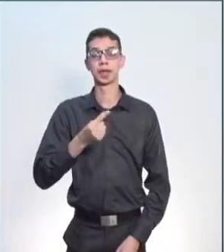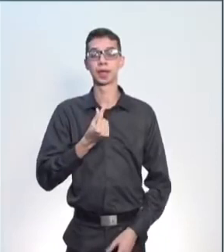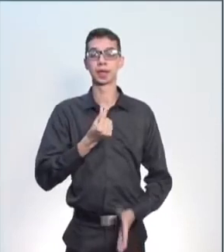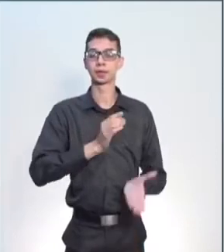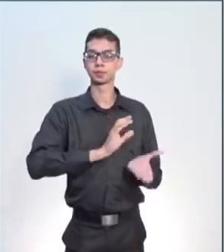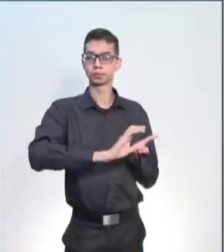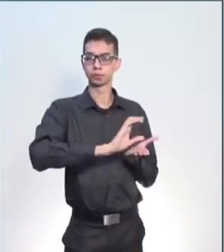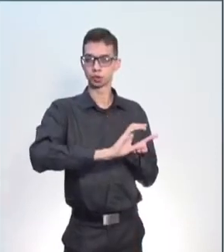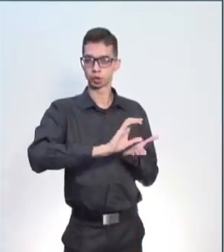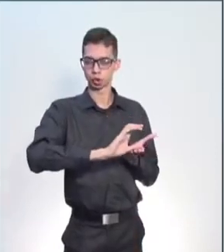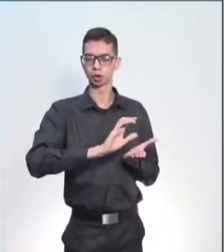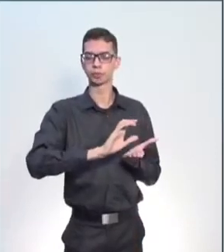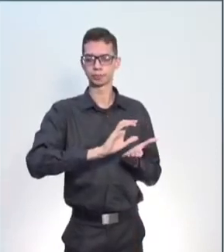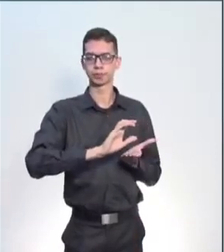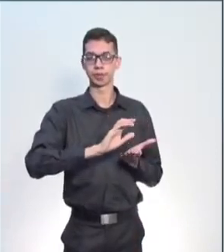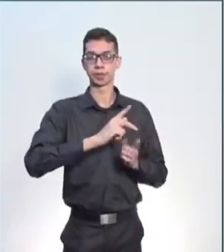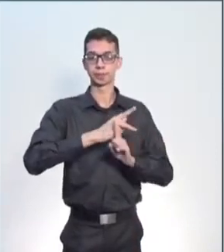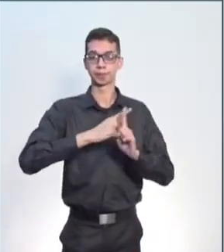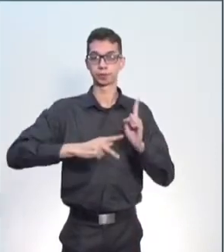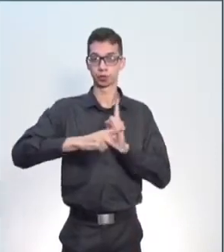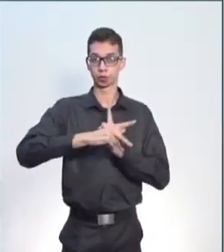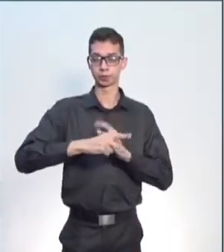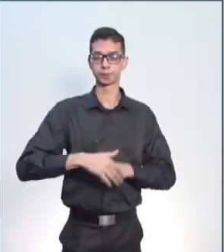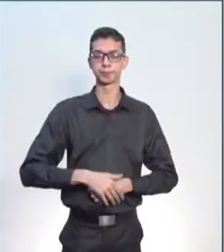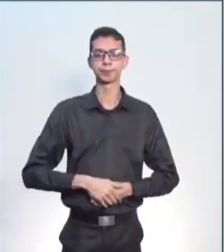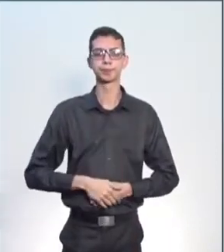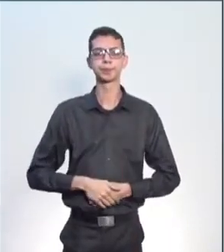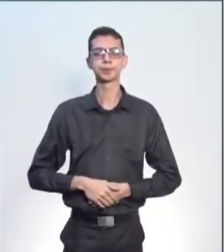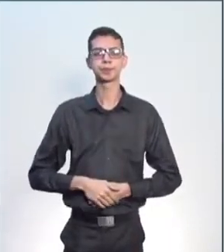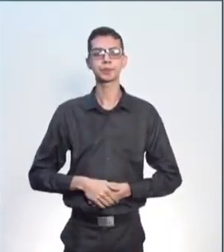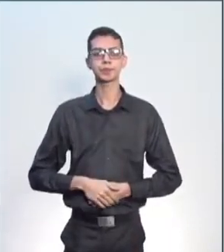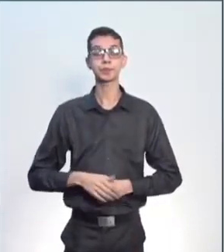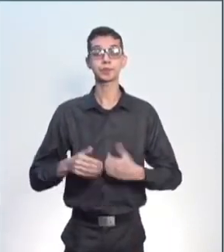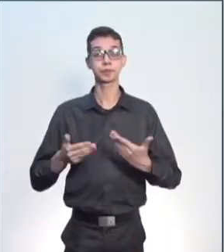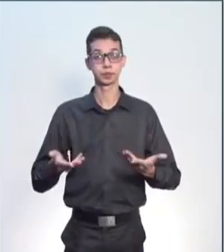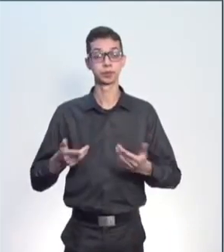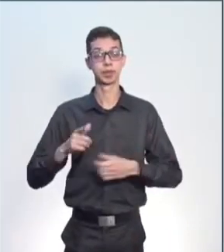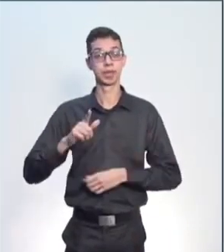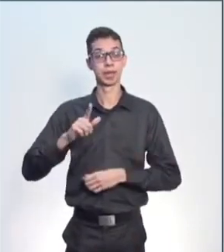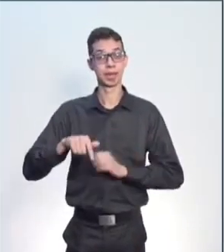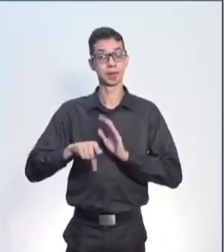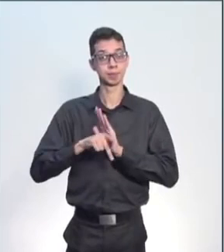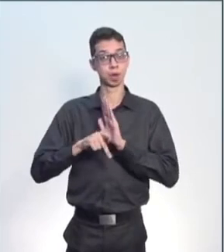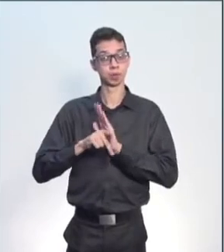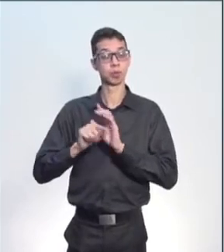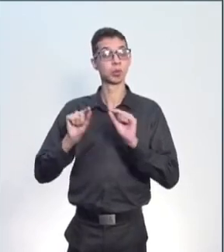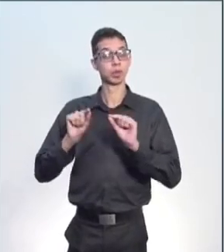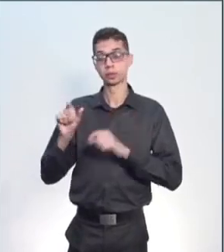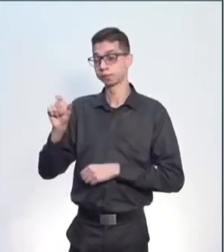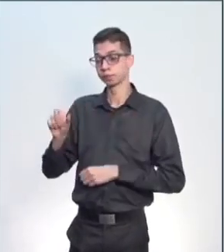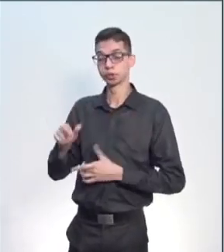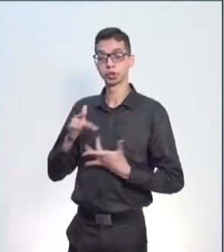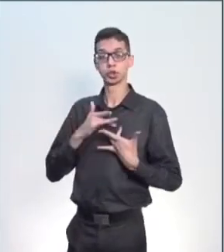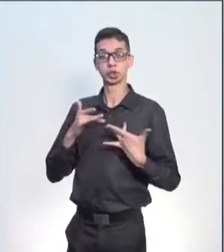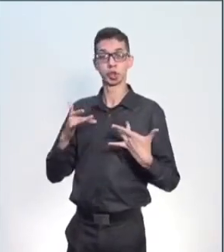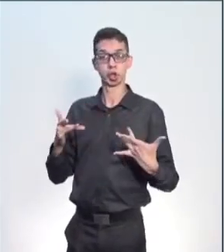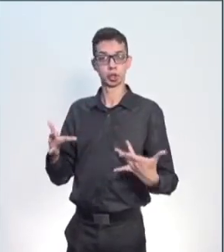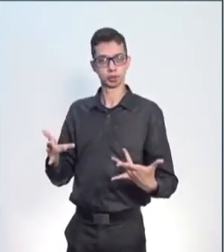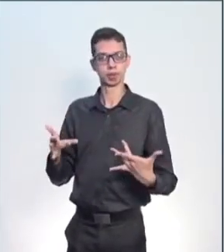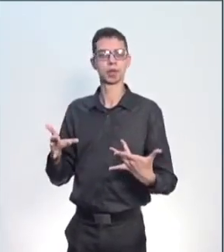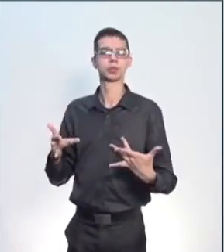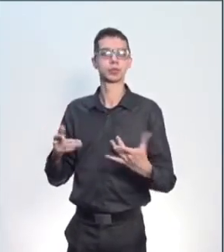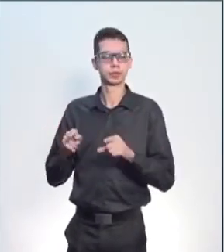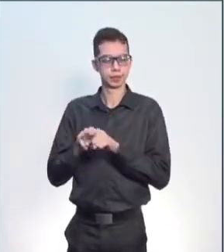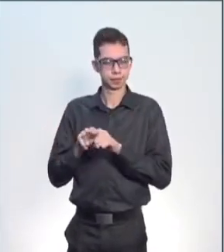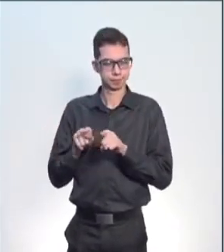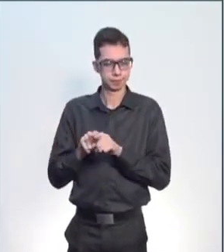do servidor público terá caráter contributivo e solidário, mediante a contribuição do respectivo ente